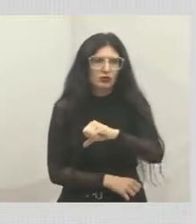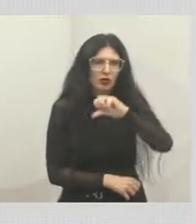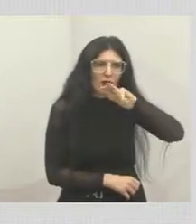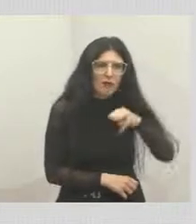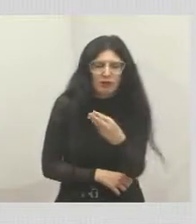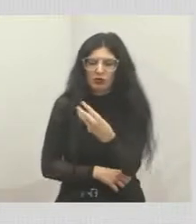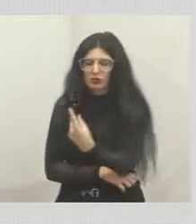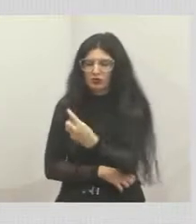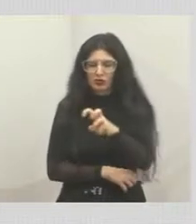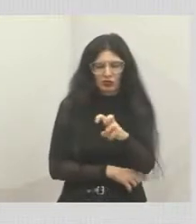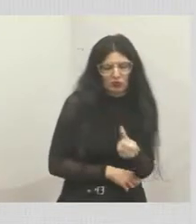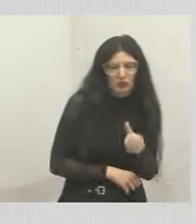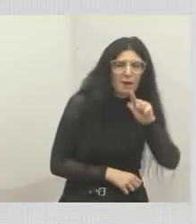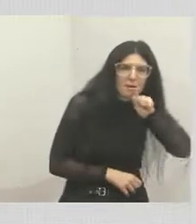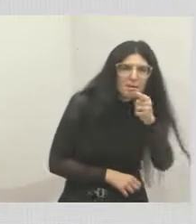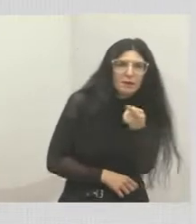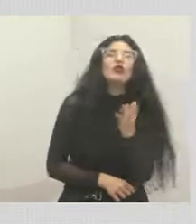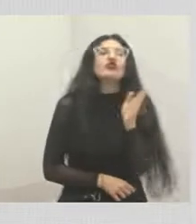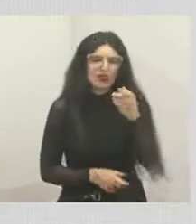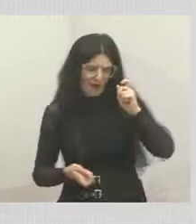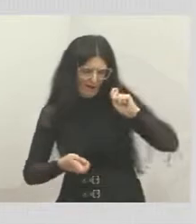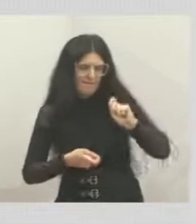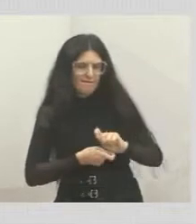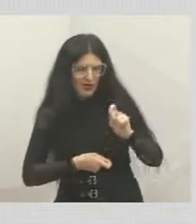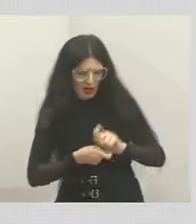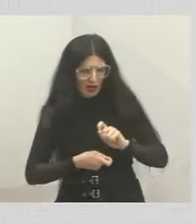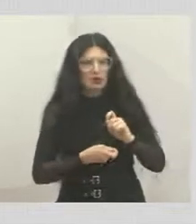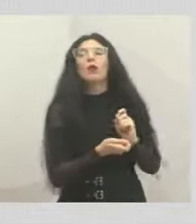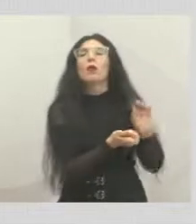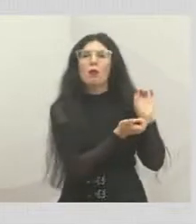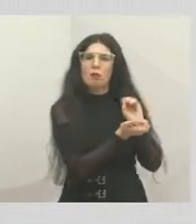79.156.000 e realizado até o segundo quadrimestre,